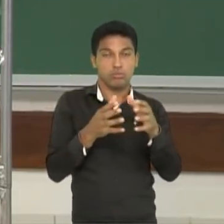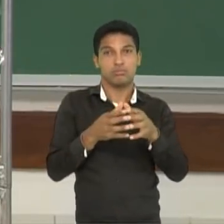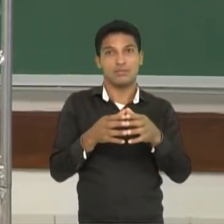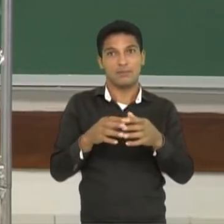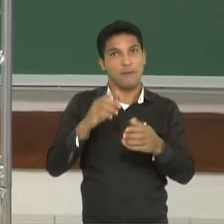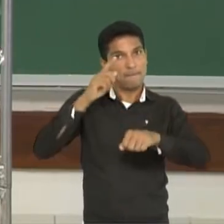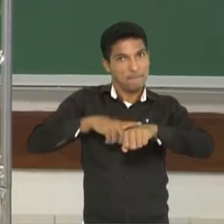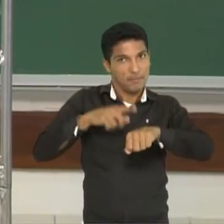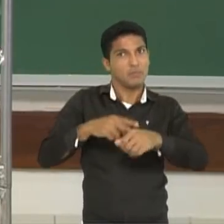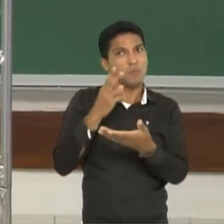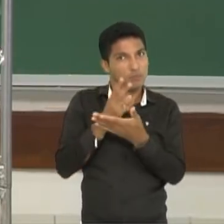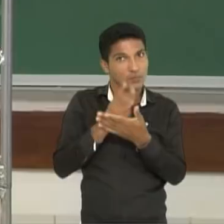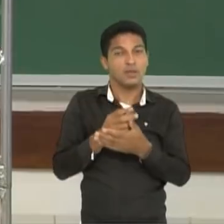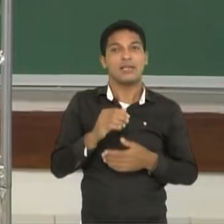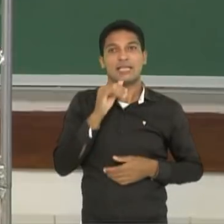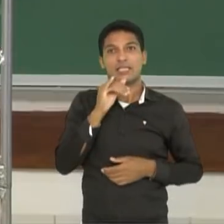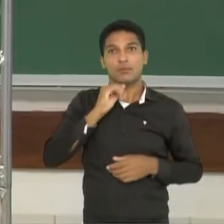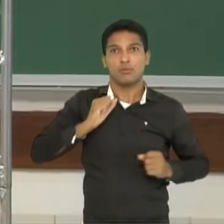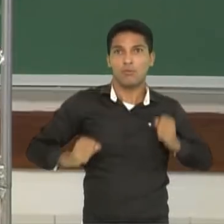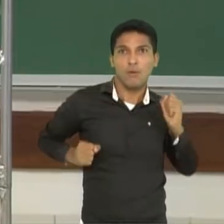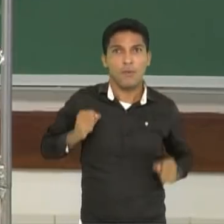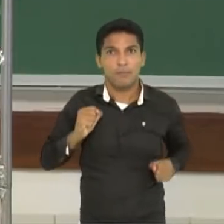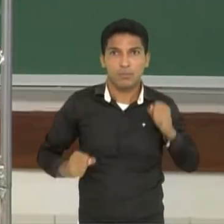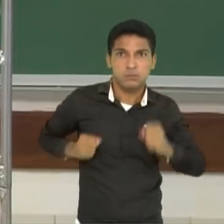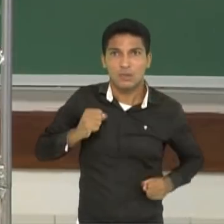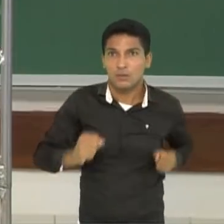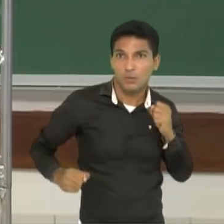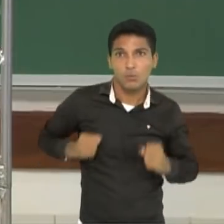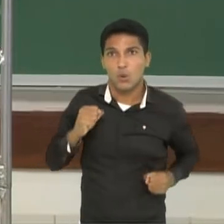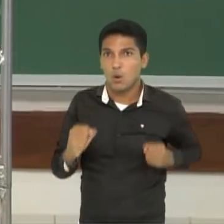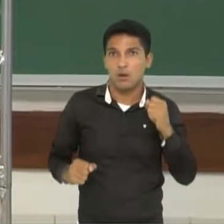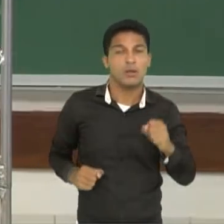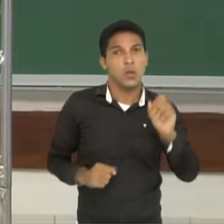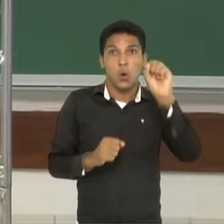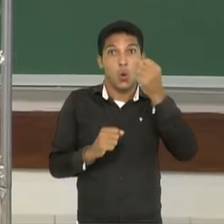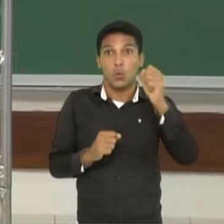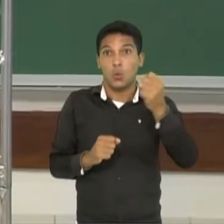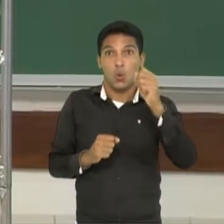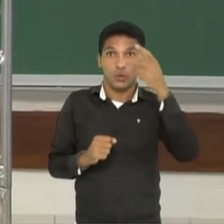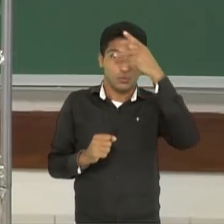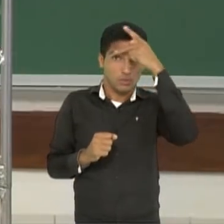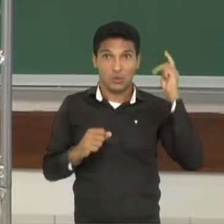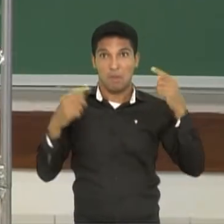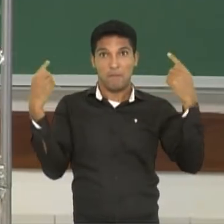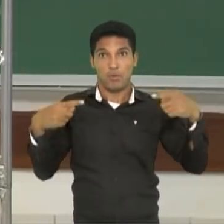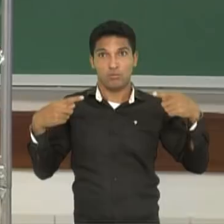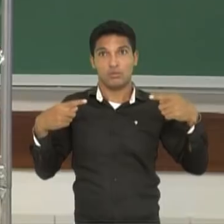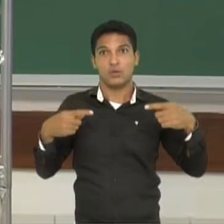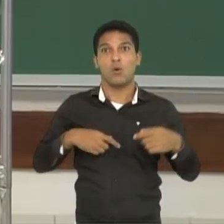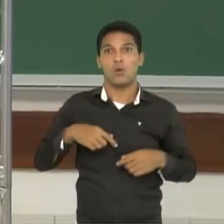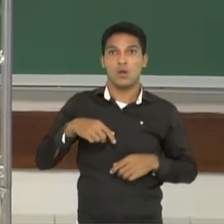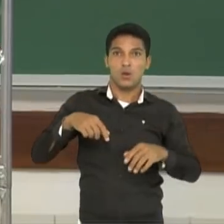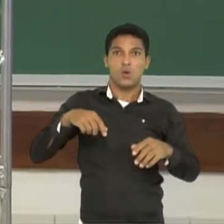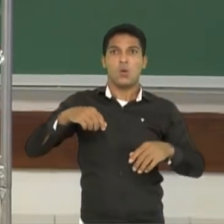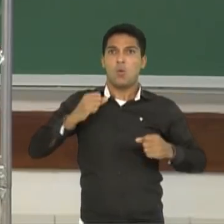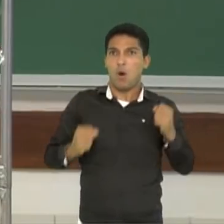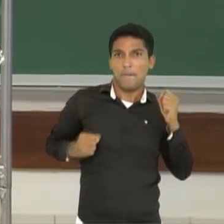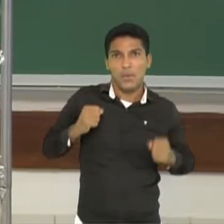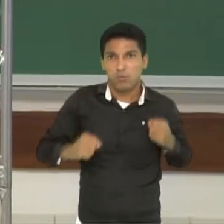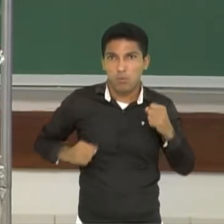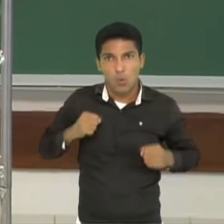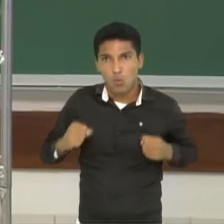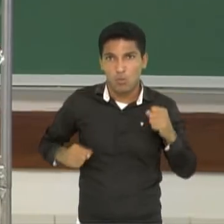é dada para 8, 6, 7, 8 ou até 10 competidores, eles fazem o percurso e cada um